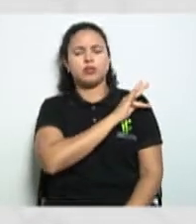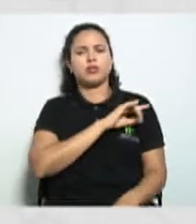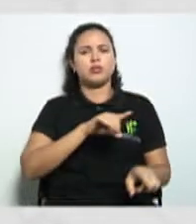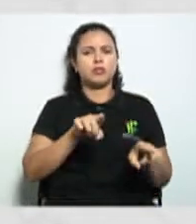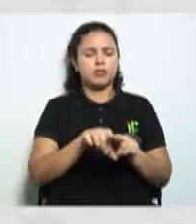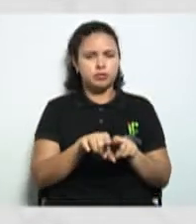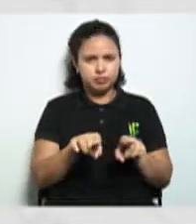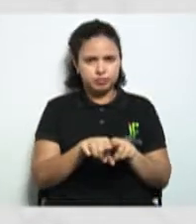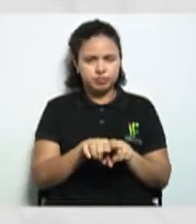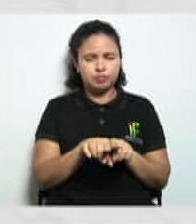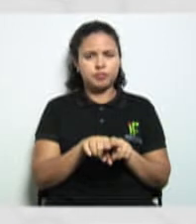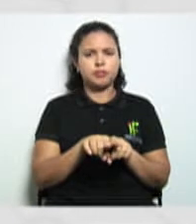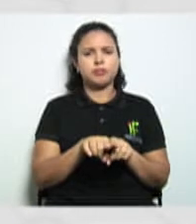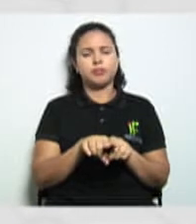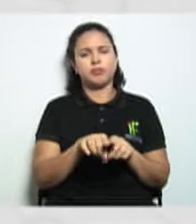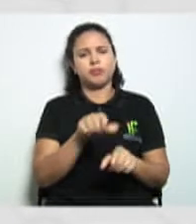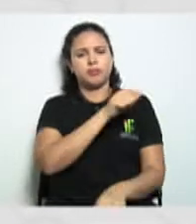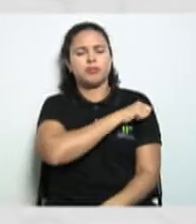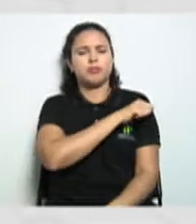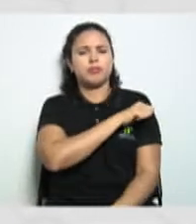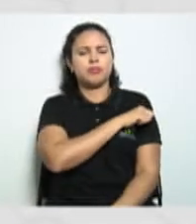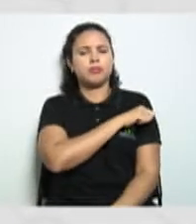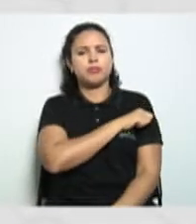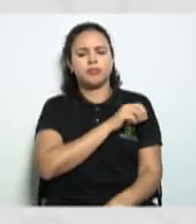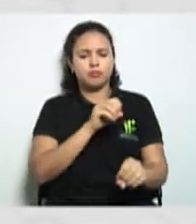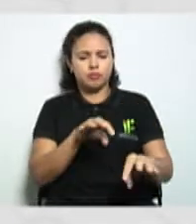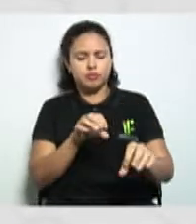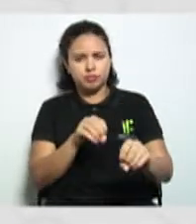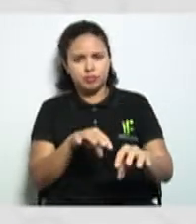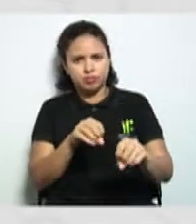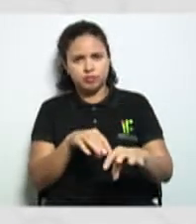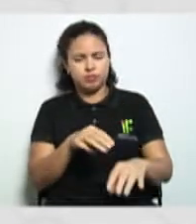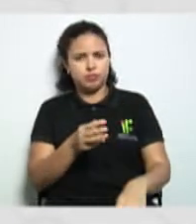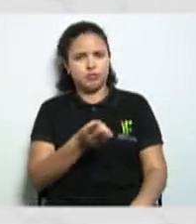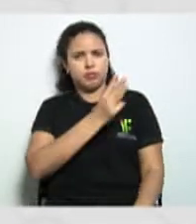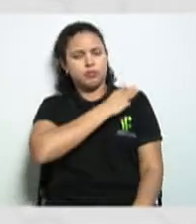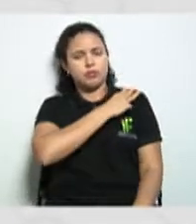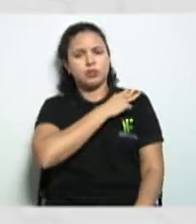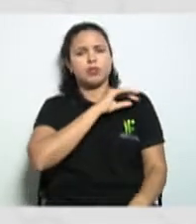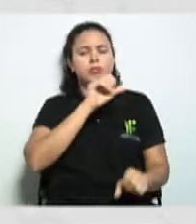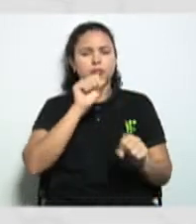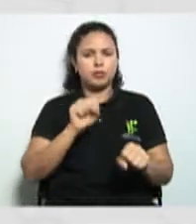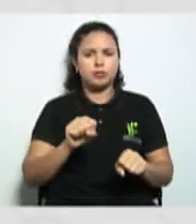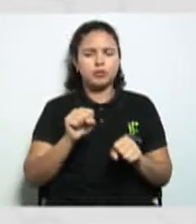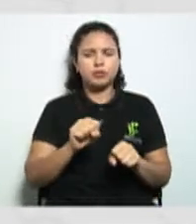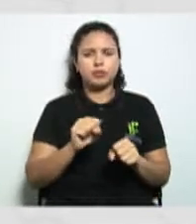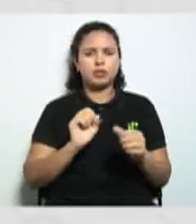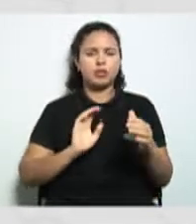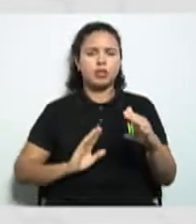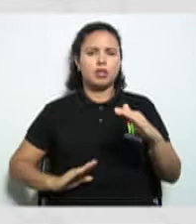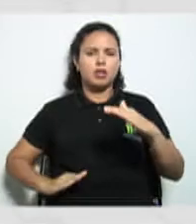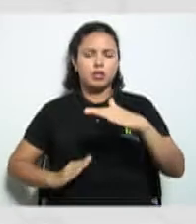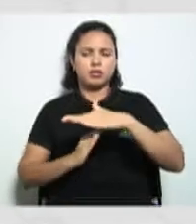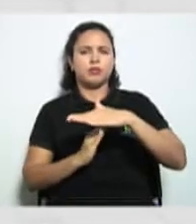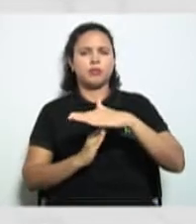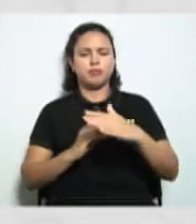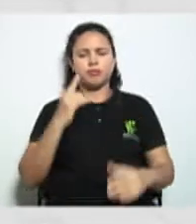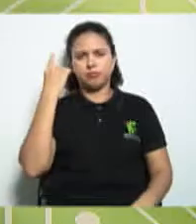nossa, o ensino médio regular, tá? Então, eu posso estagiar até 6